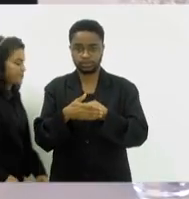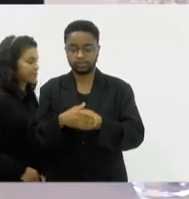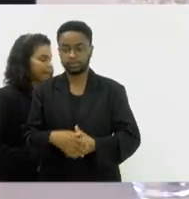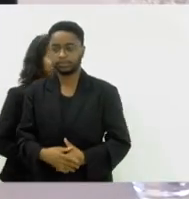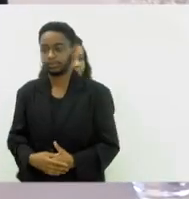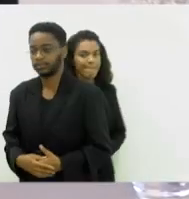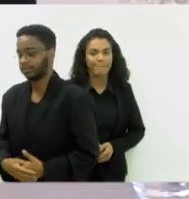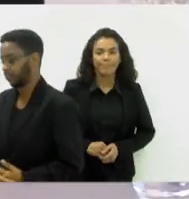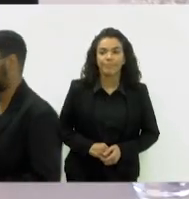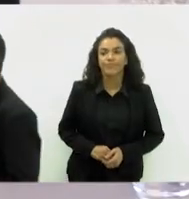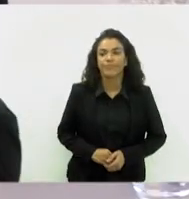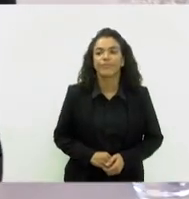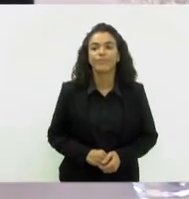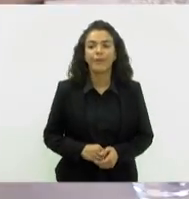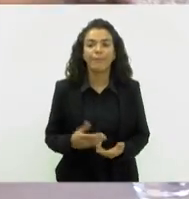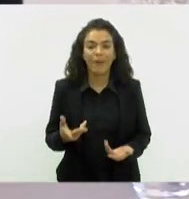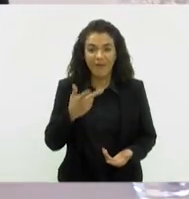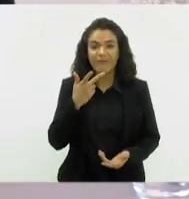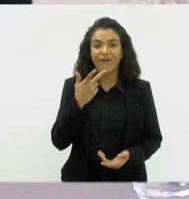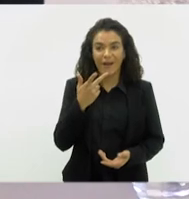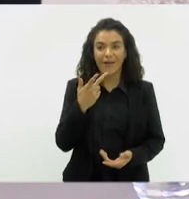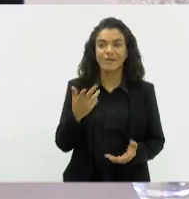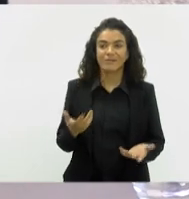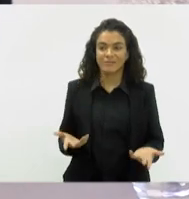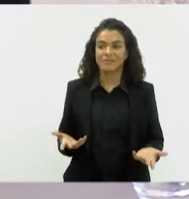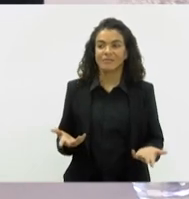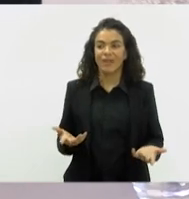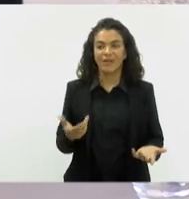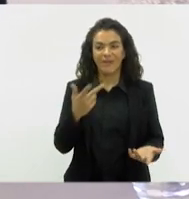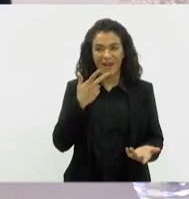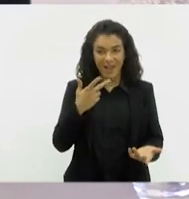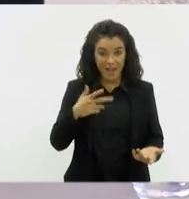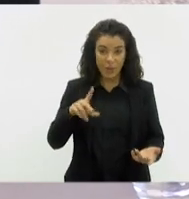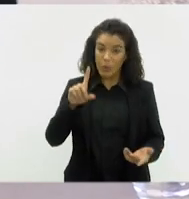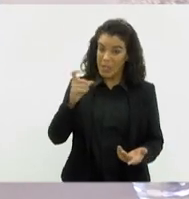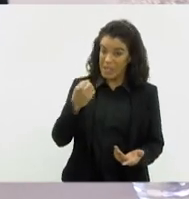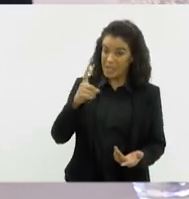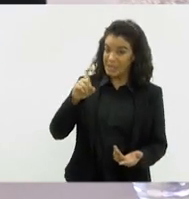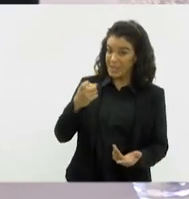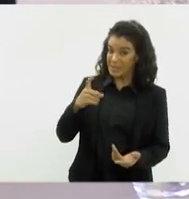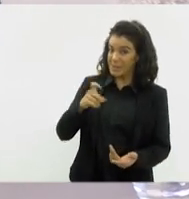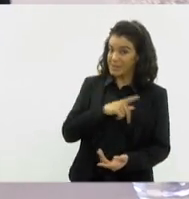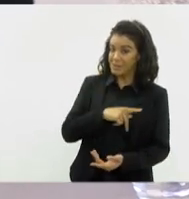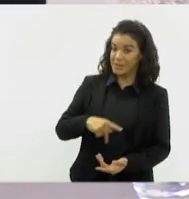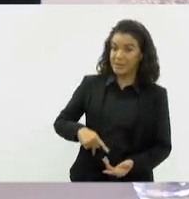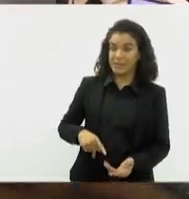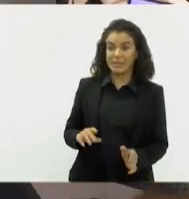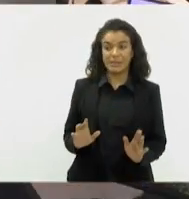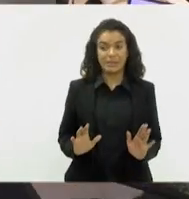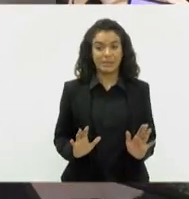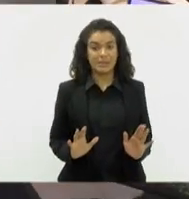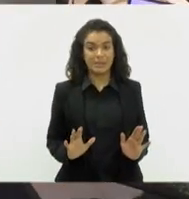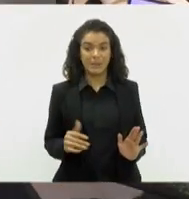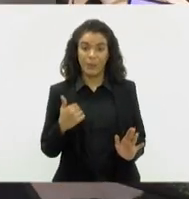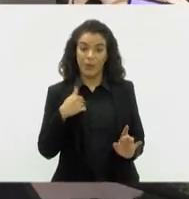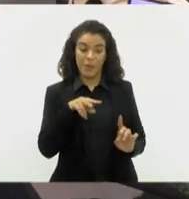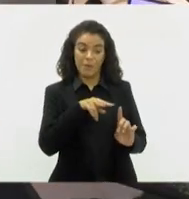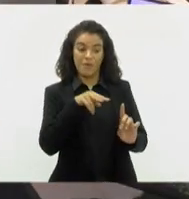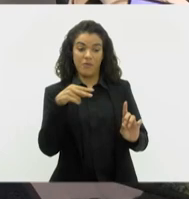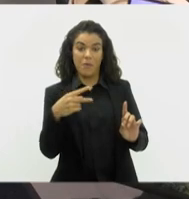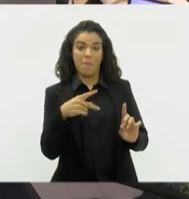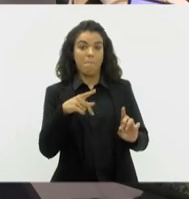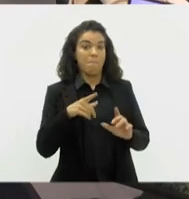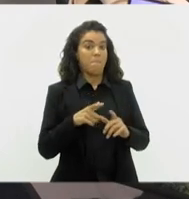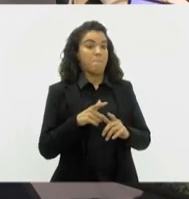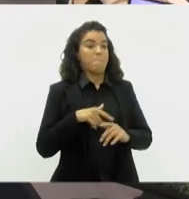consulado da Hungria para justamente pegar... Vossa Excelência quer entrar na seara dos ex-presidentes? Não, maneira nenhuma, presidente, de maneira nenhuma. Na minha visão, foi o maior ladrão da história